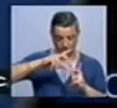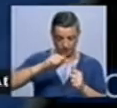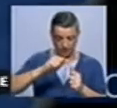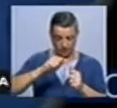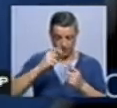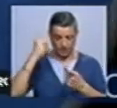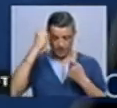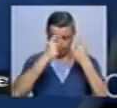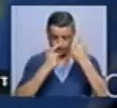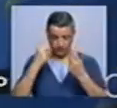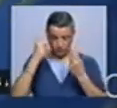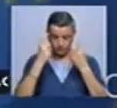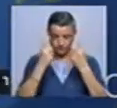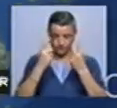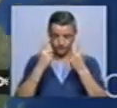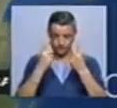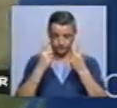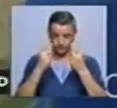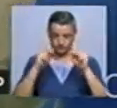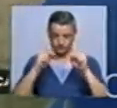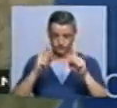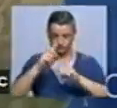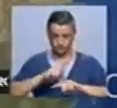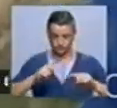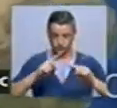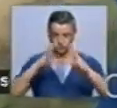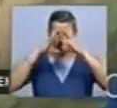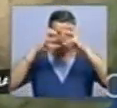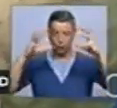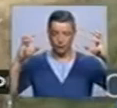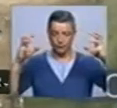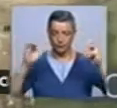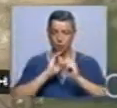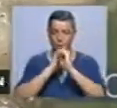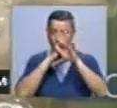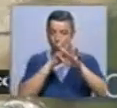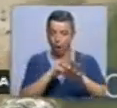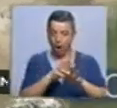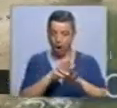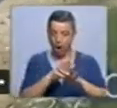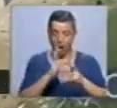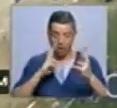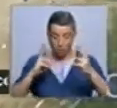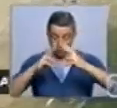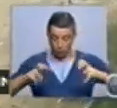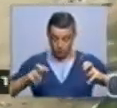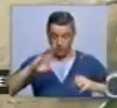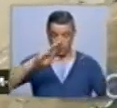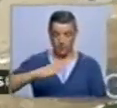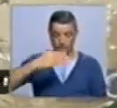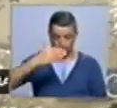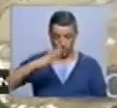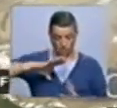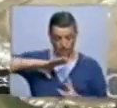os cientistas atualmente, em exoplanetas que não têm nuvens. E, portanto, estamos perante a descoberta do primeiro